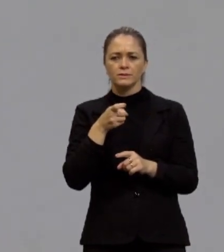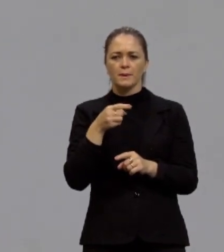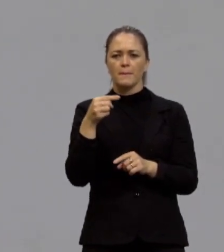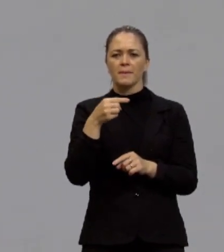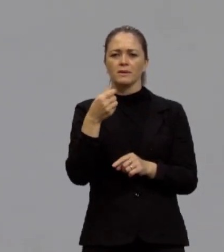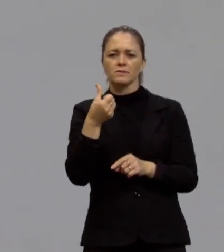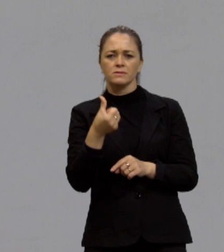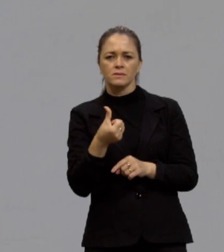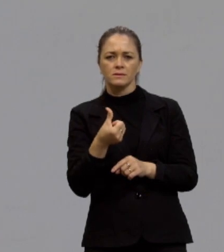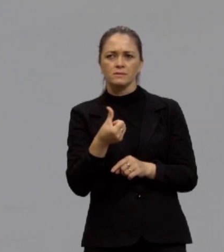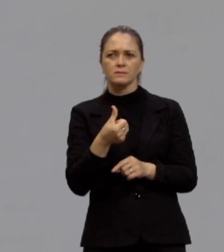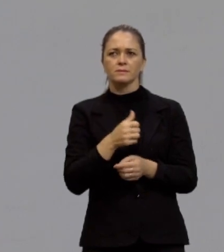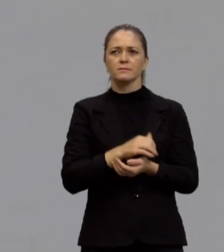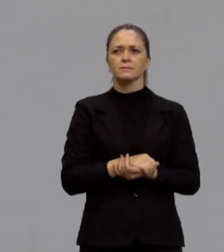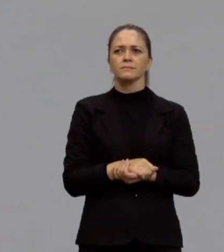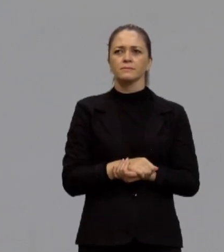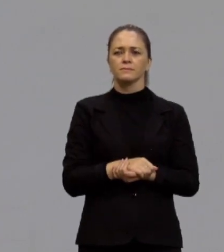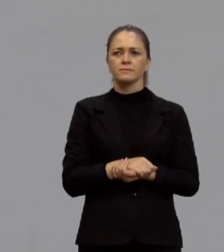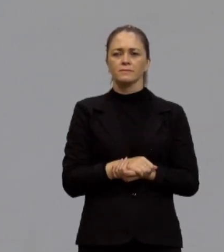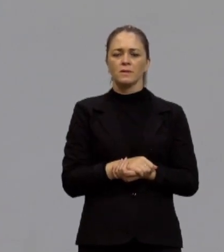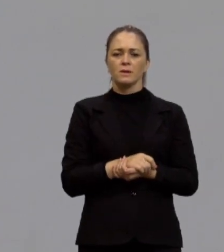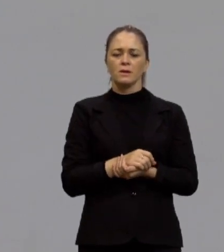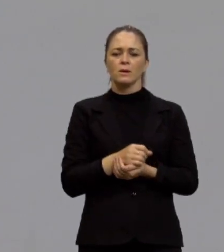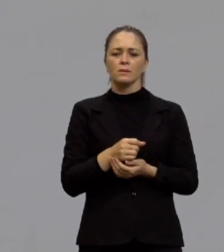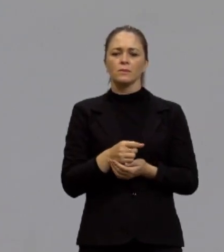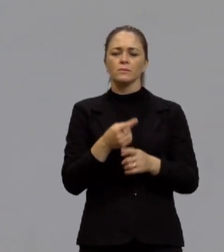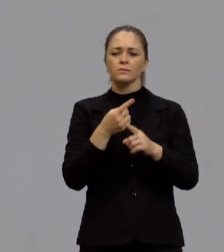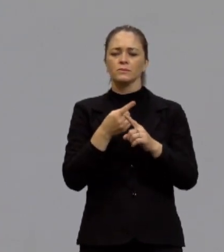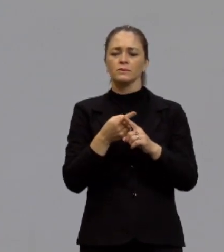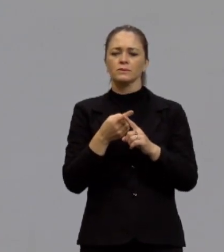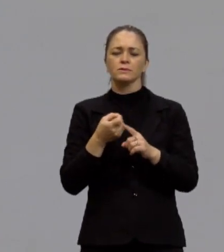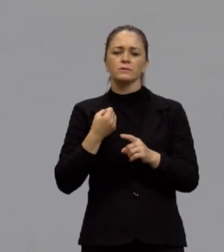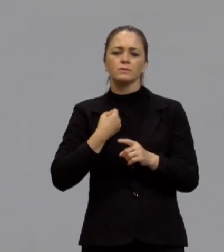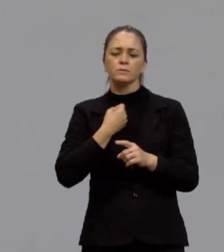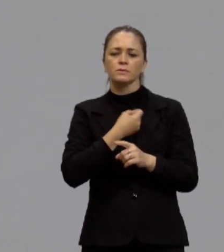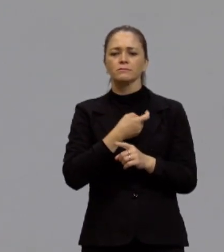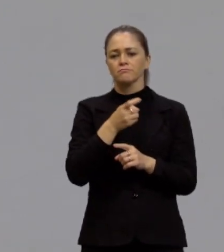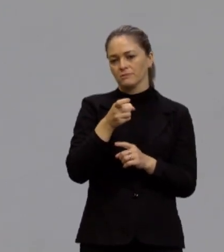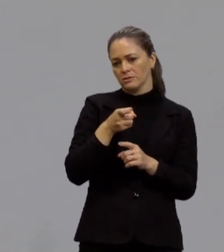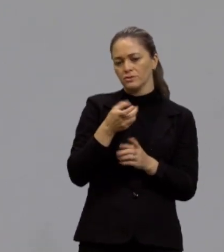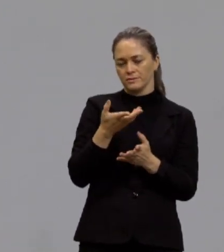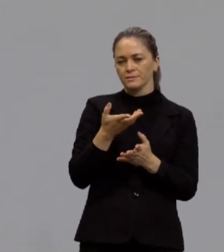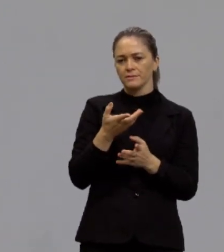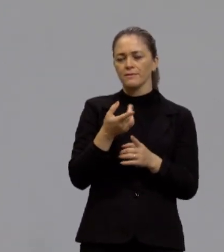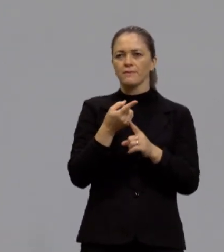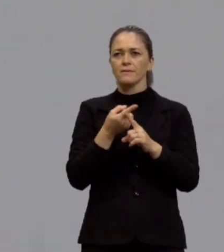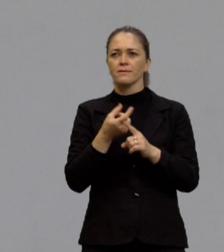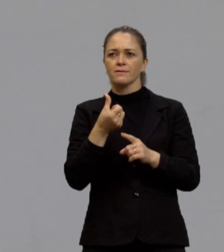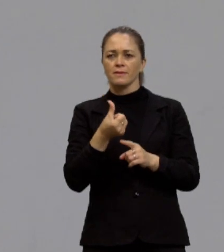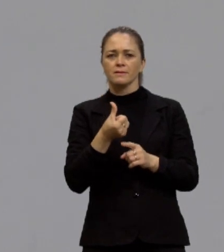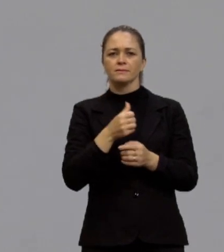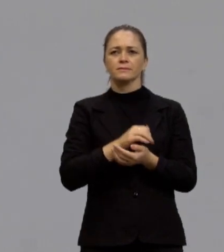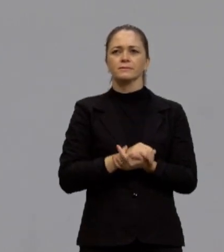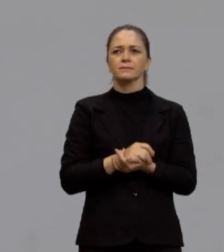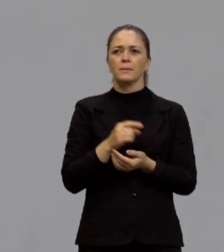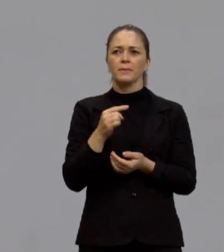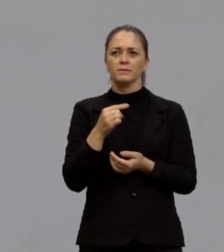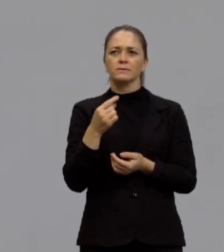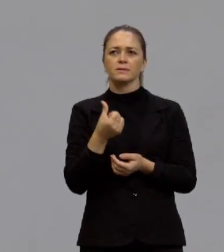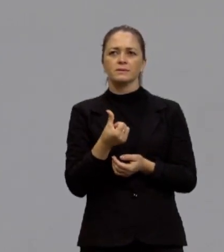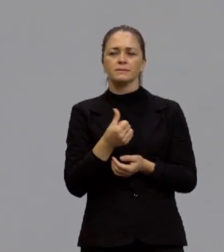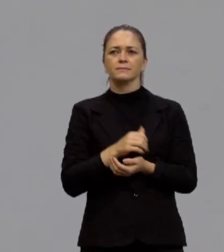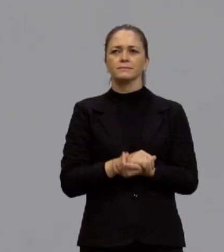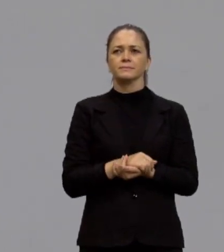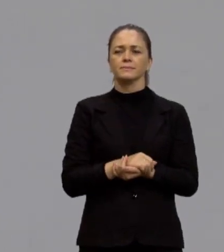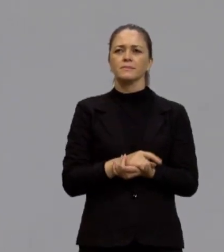por 8, aqui, ó, produto desse número por 8 menos 6, certo? Então, esta é